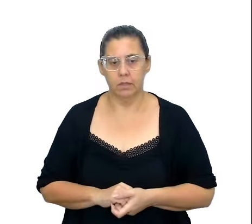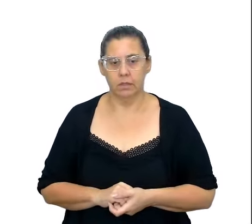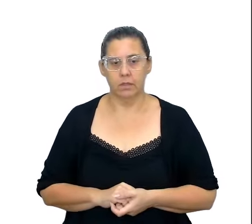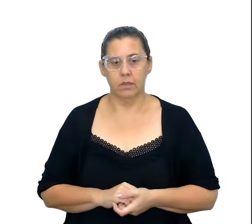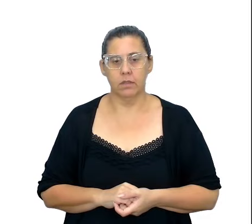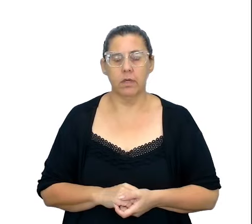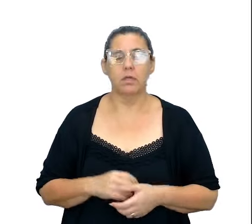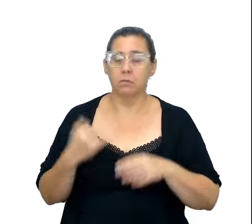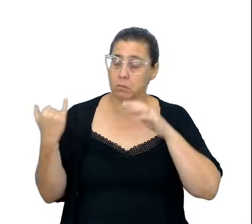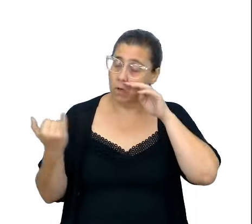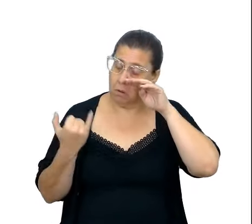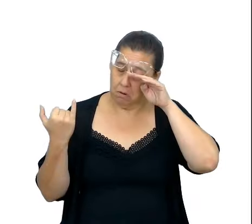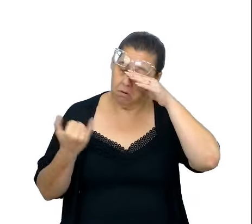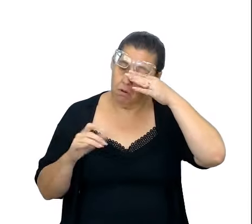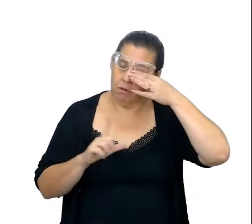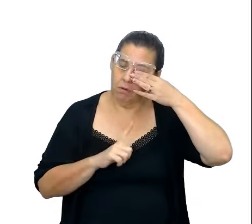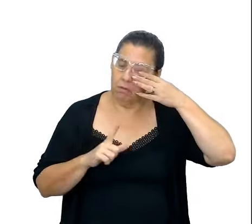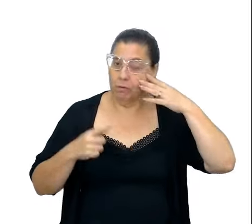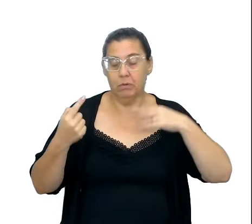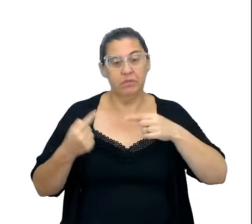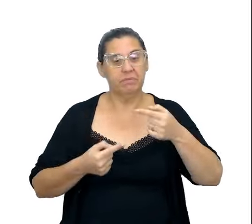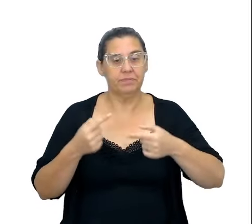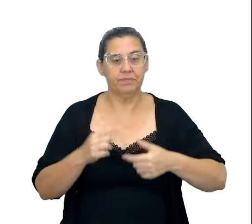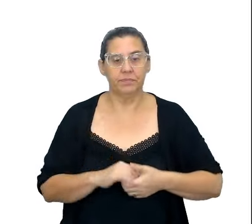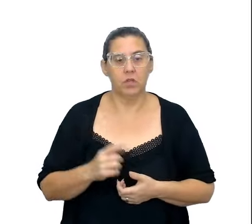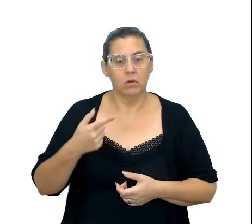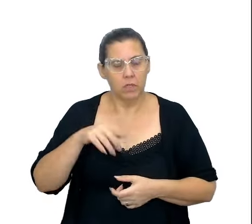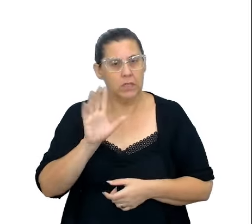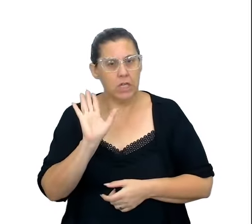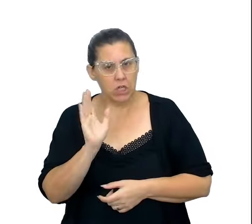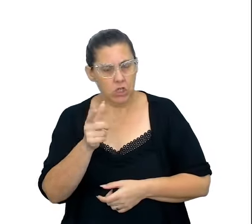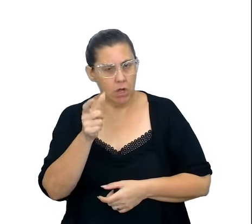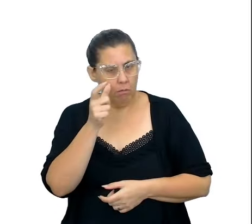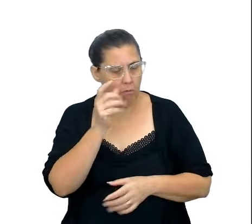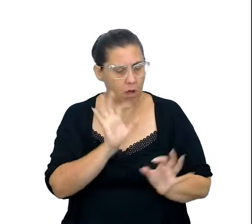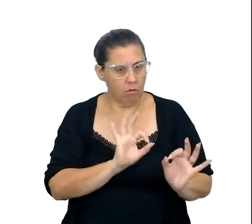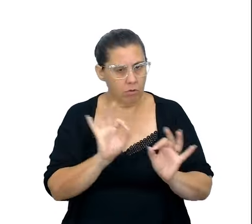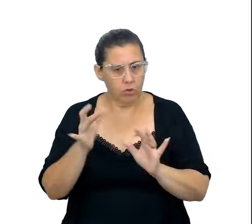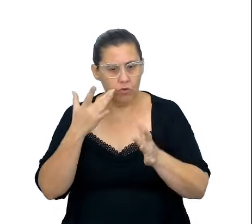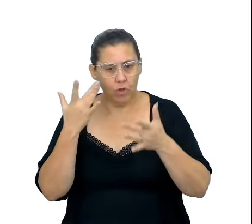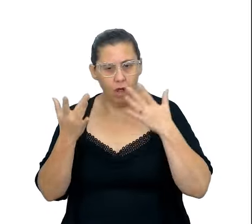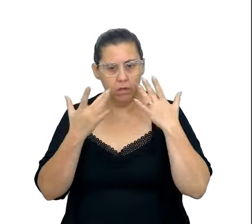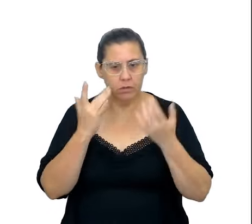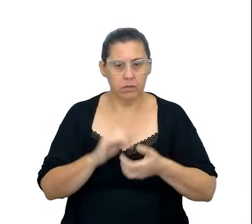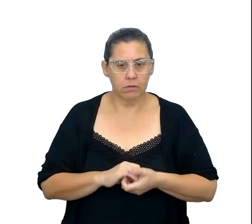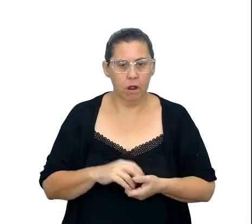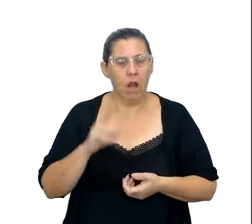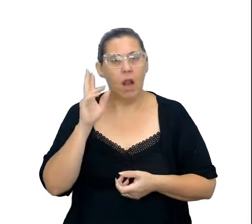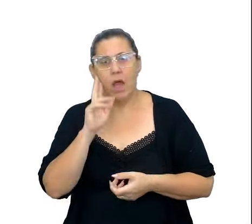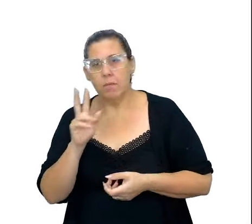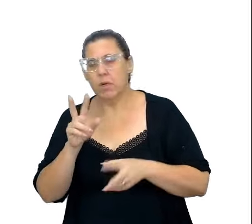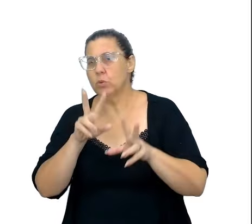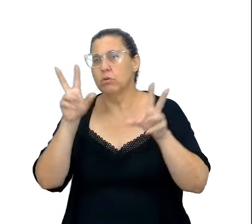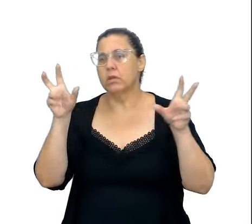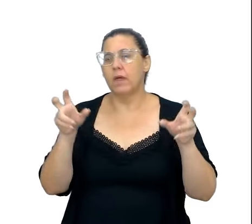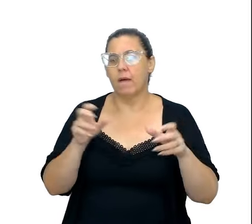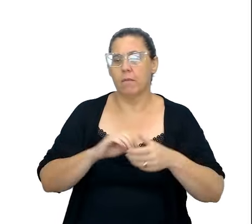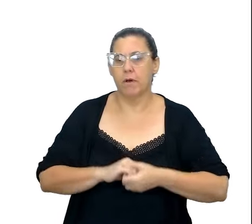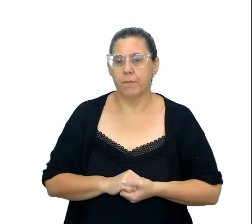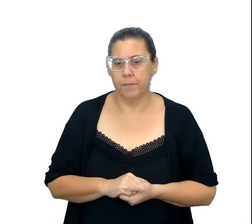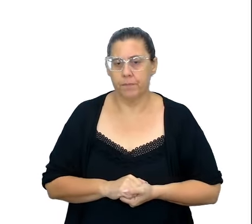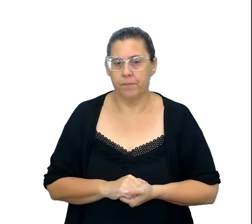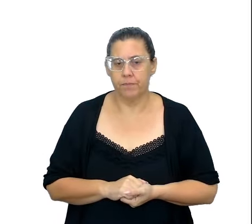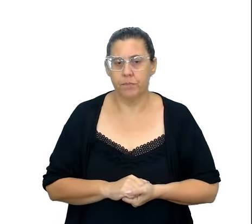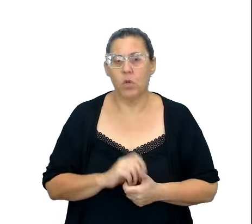que haja essa discussão com a turma, né? Você já assistiu a alguma peça de teatro? Lembre-se da